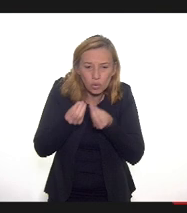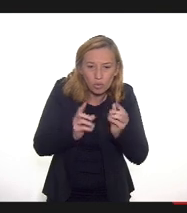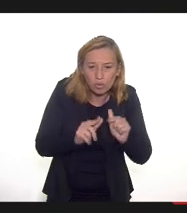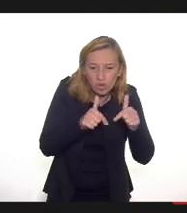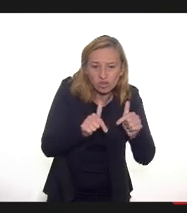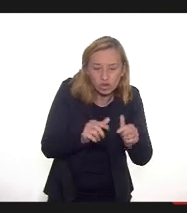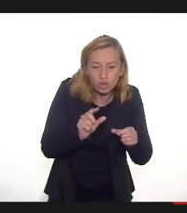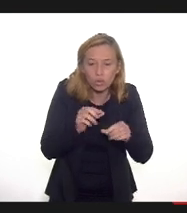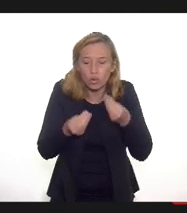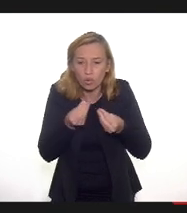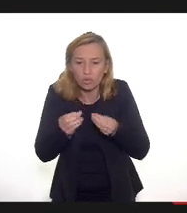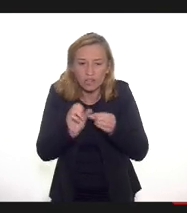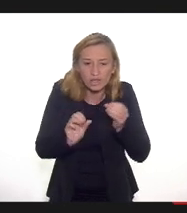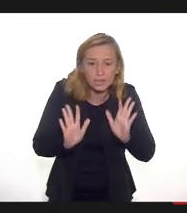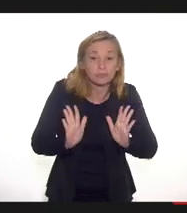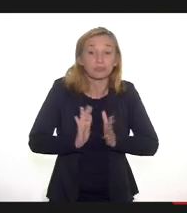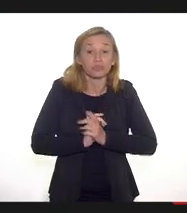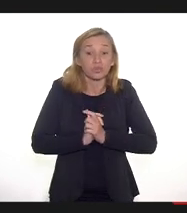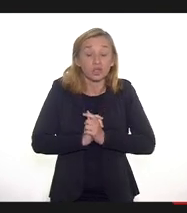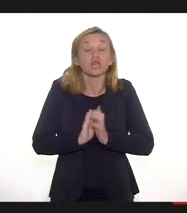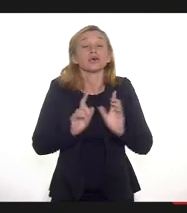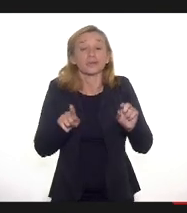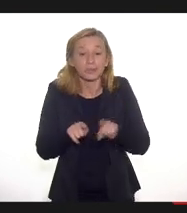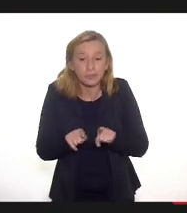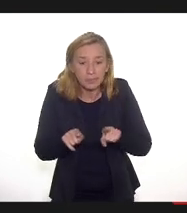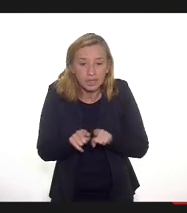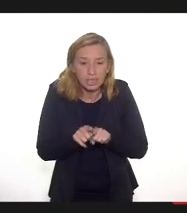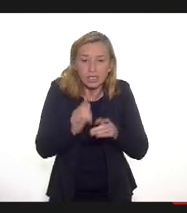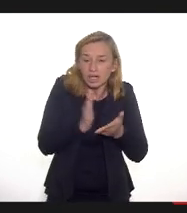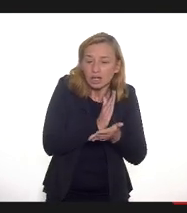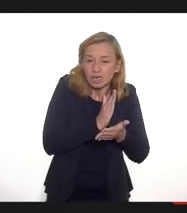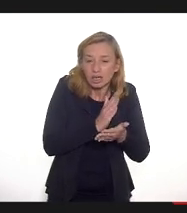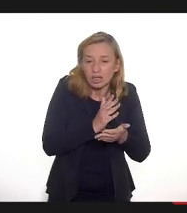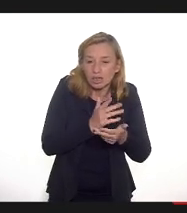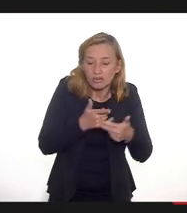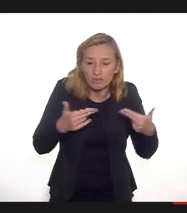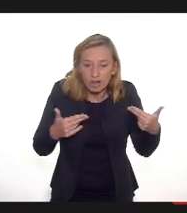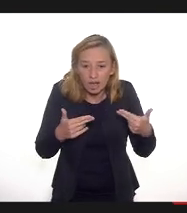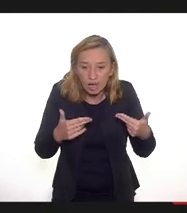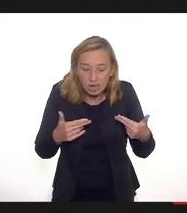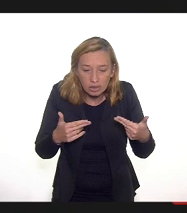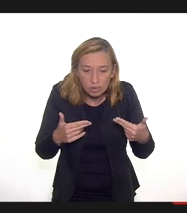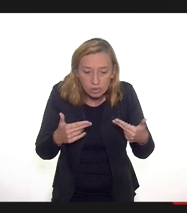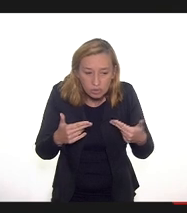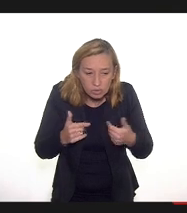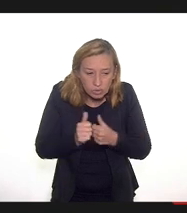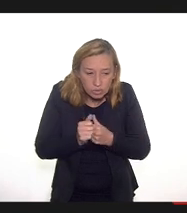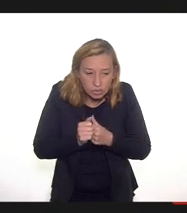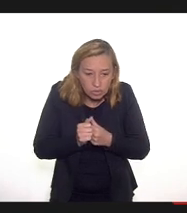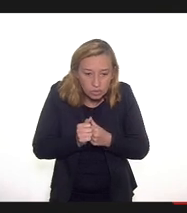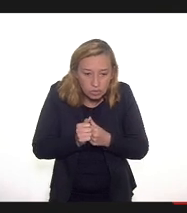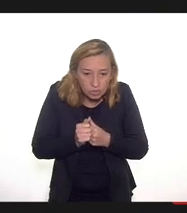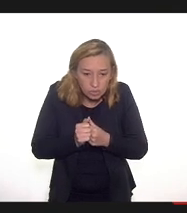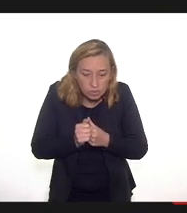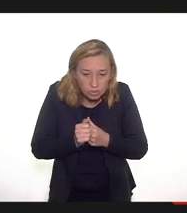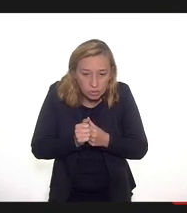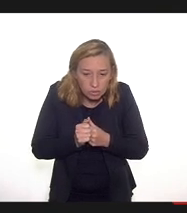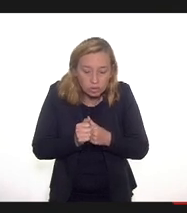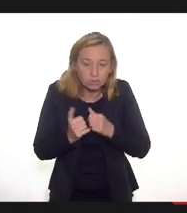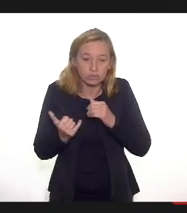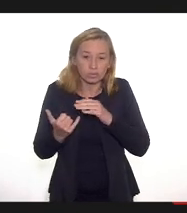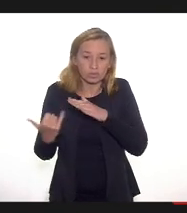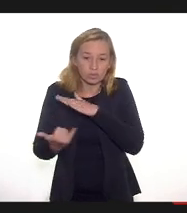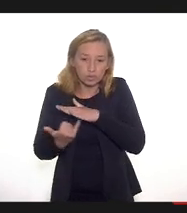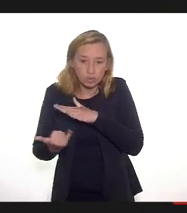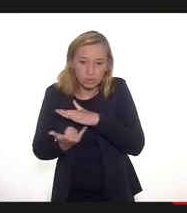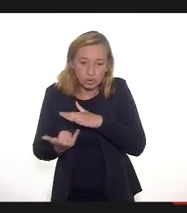várias questões. E, inclusive, vários gente chegaram a fazer trilhas fornecidas pela instituição